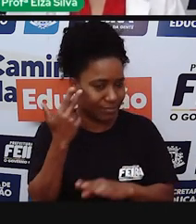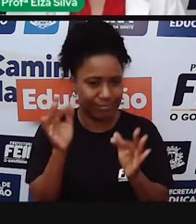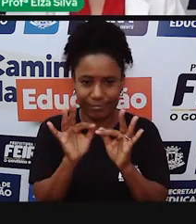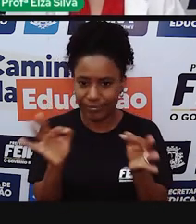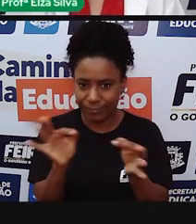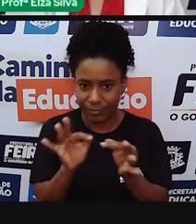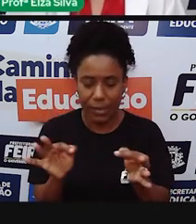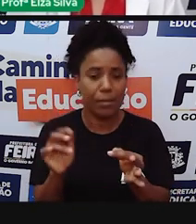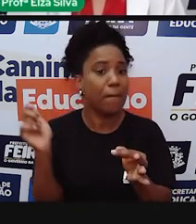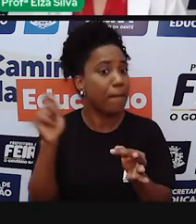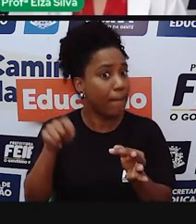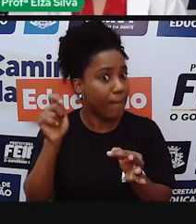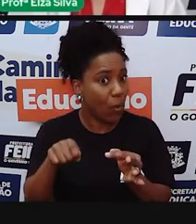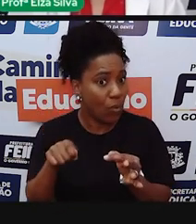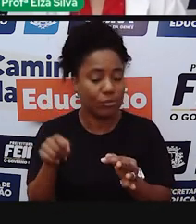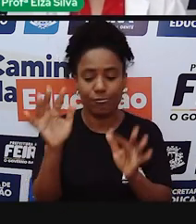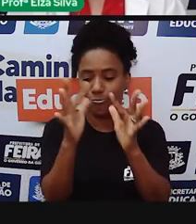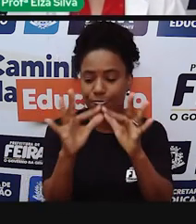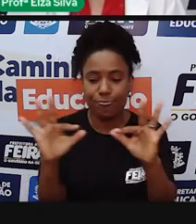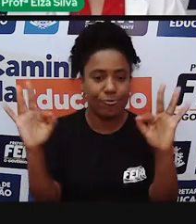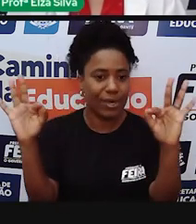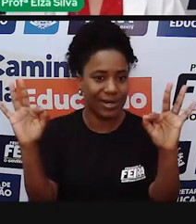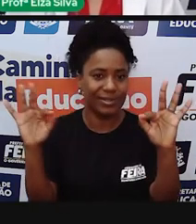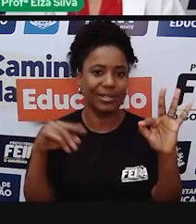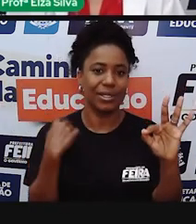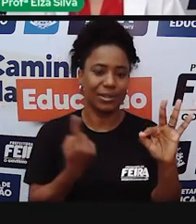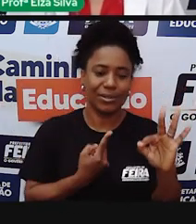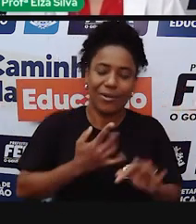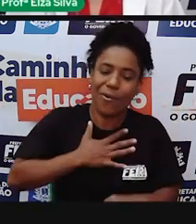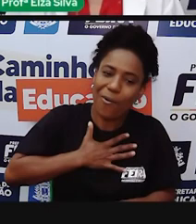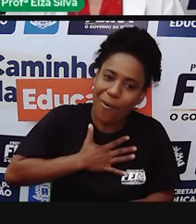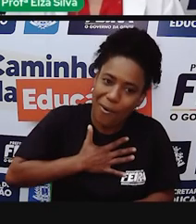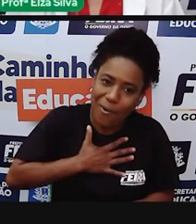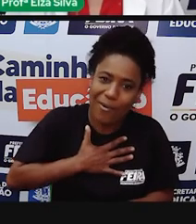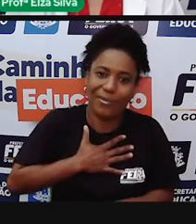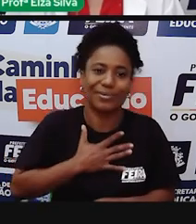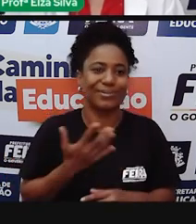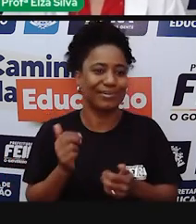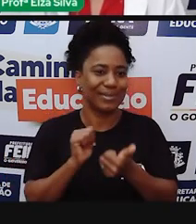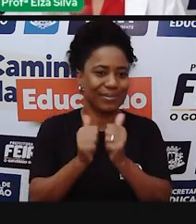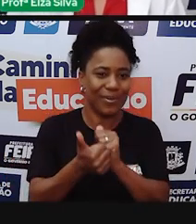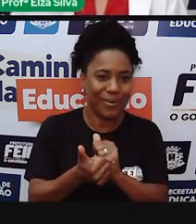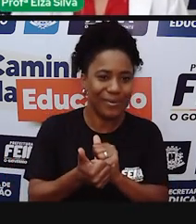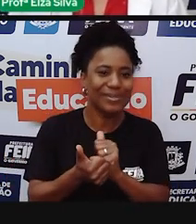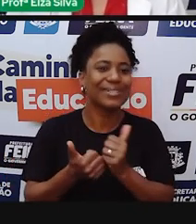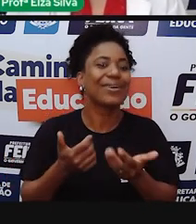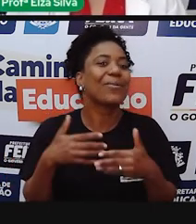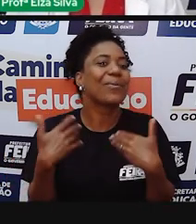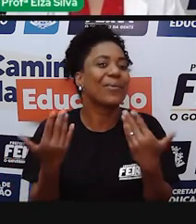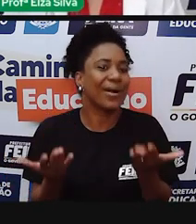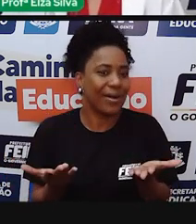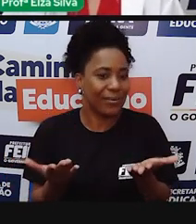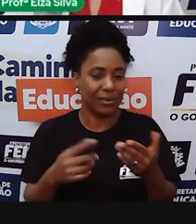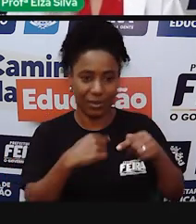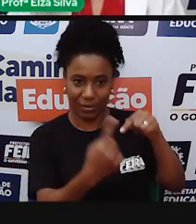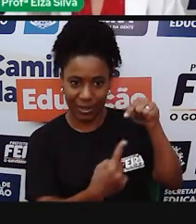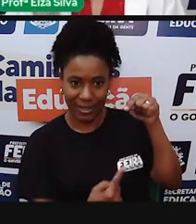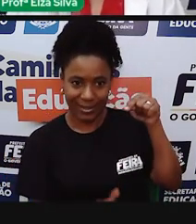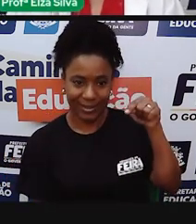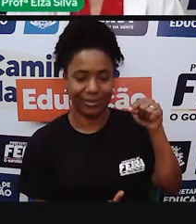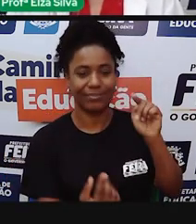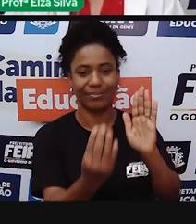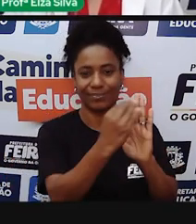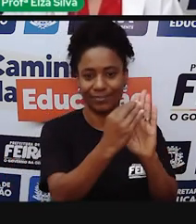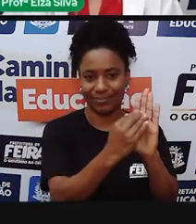frases em inglês expressando nossos gostos em relação à prática de esportes. Então, escreva no seu caderno e